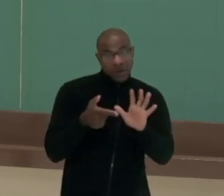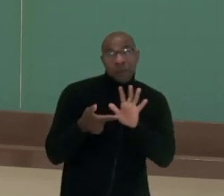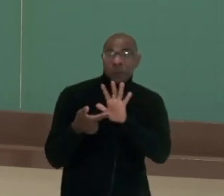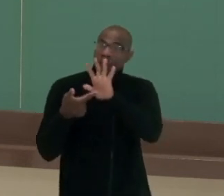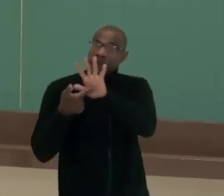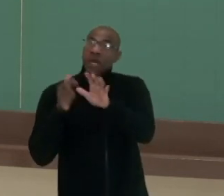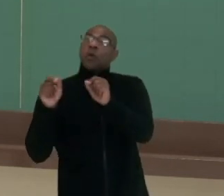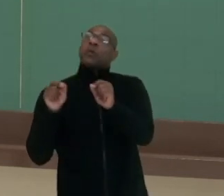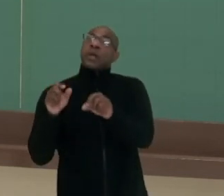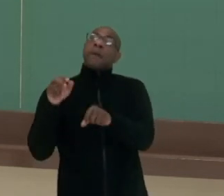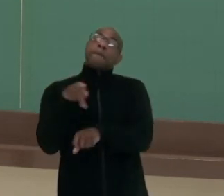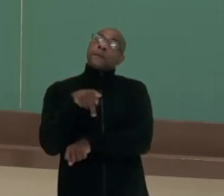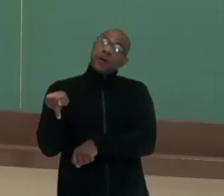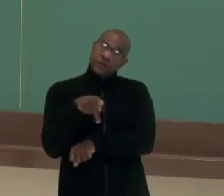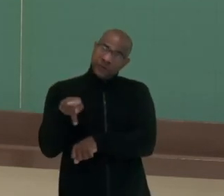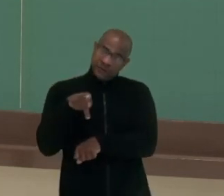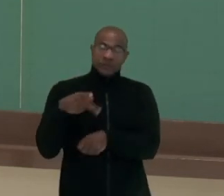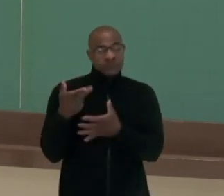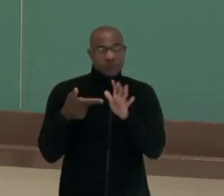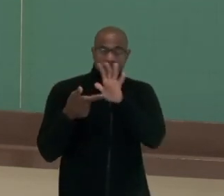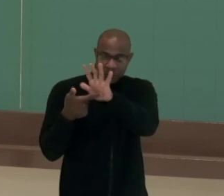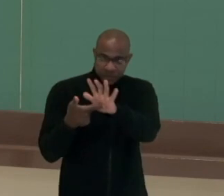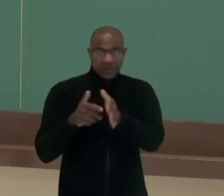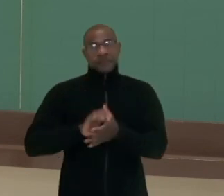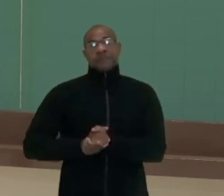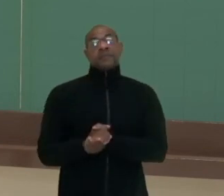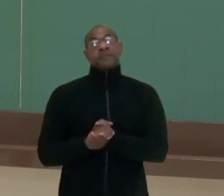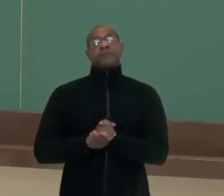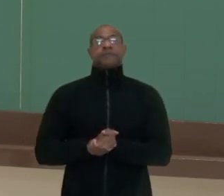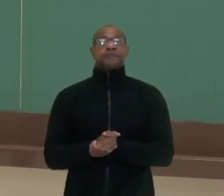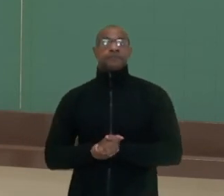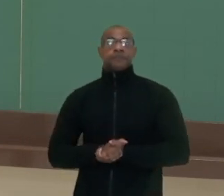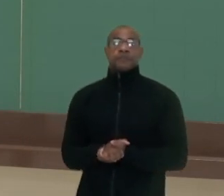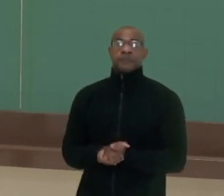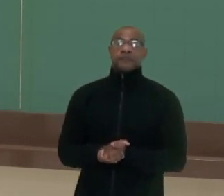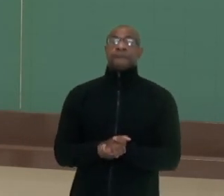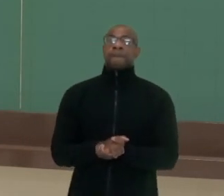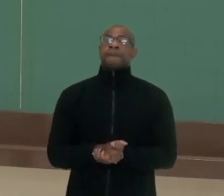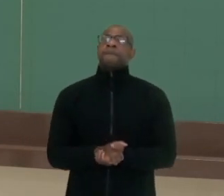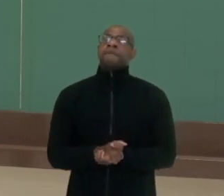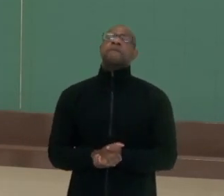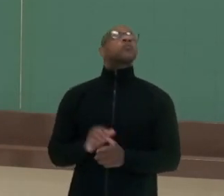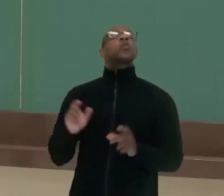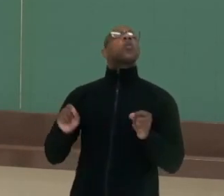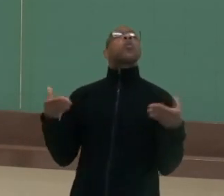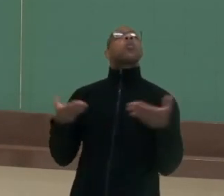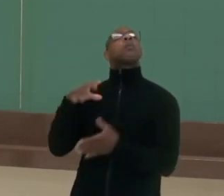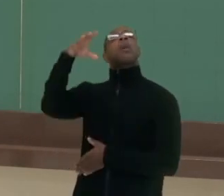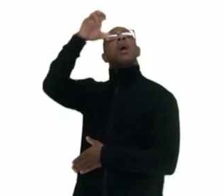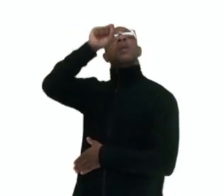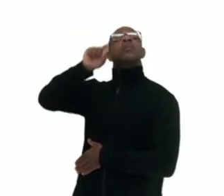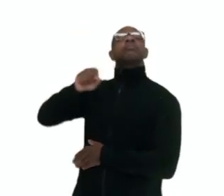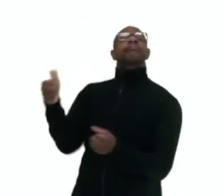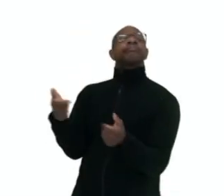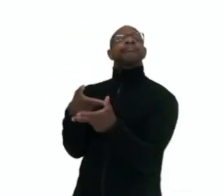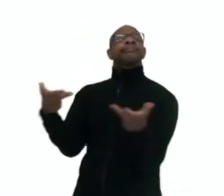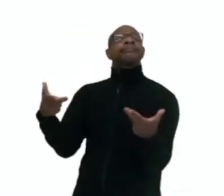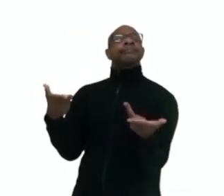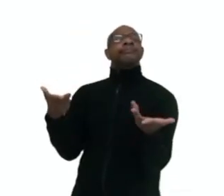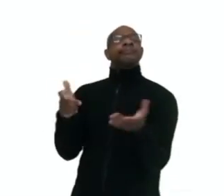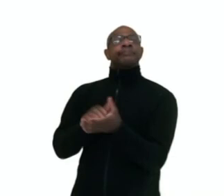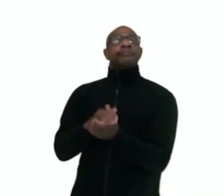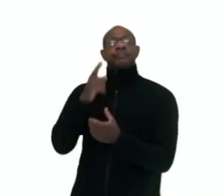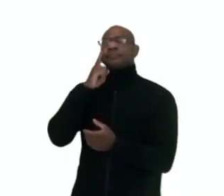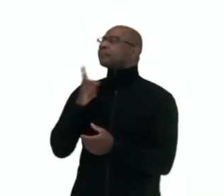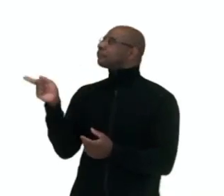E vai aguardar o retorno, a devolutiva. Combinado? Que aprendemos? Elementos constitutivos